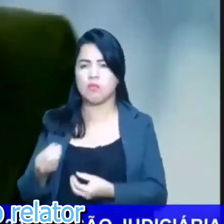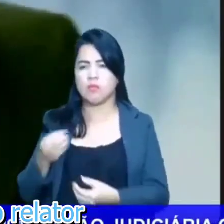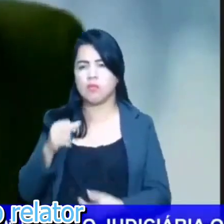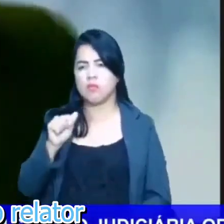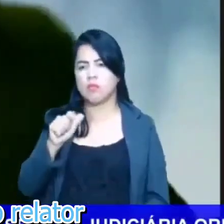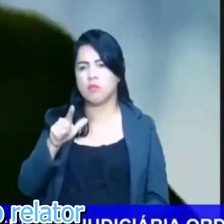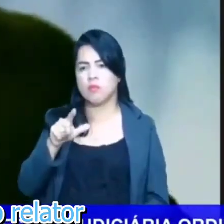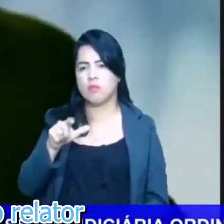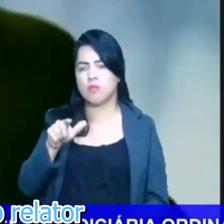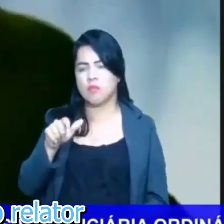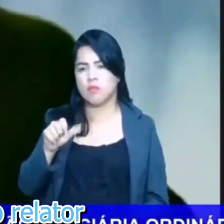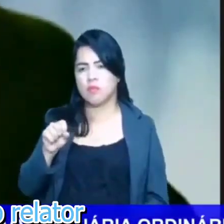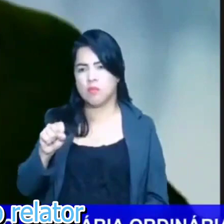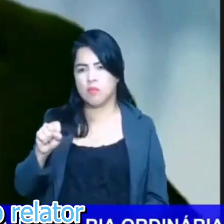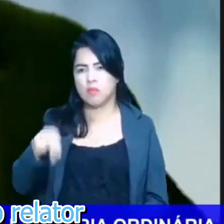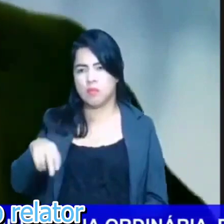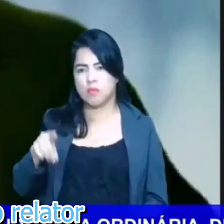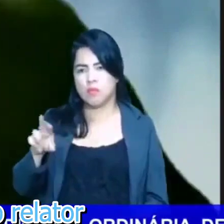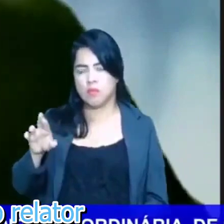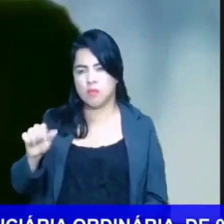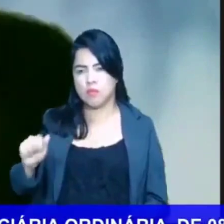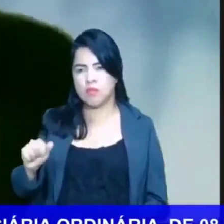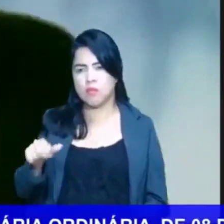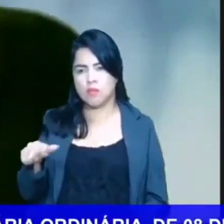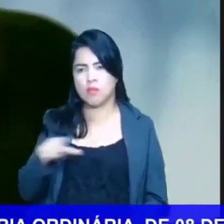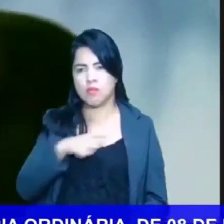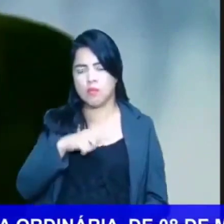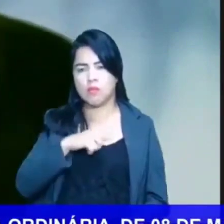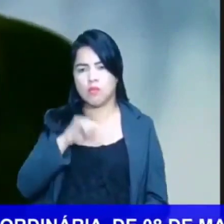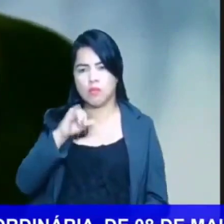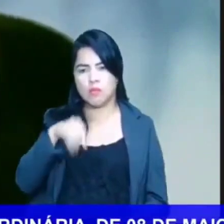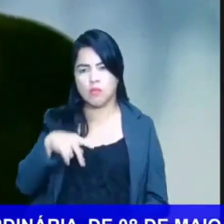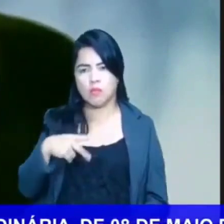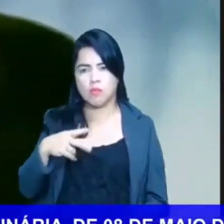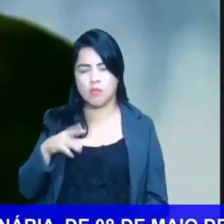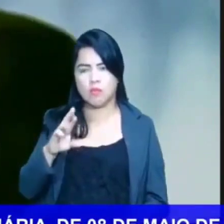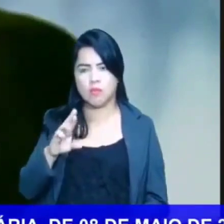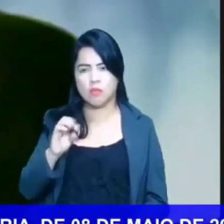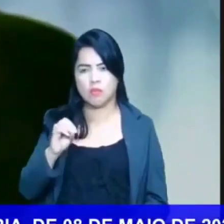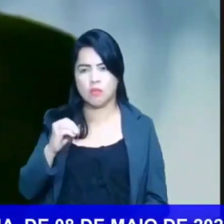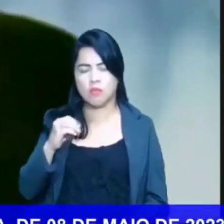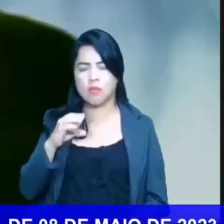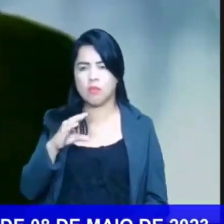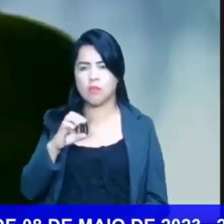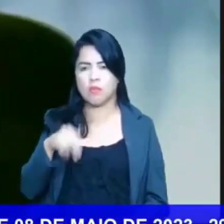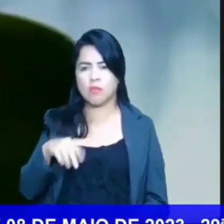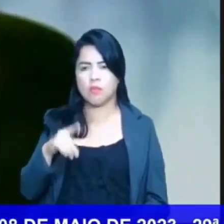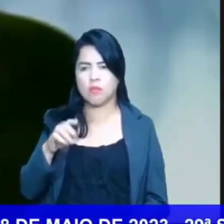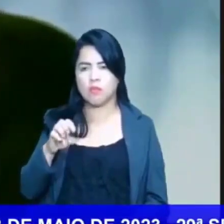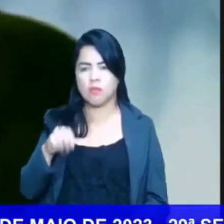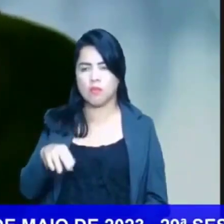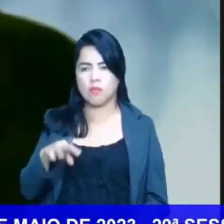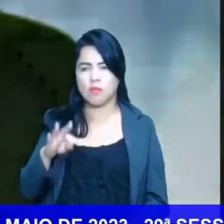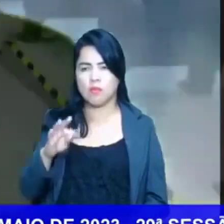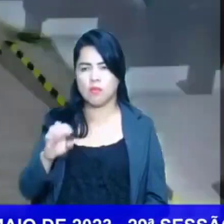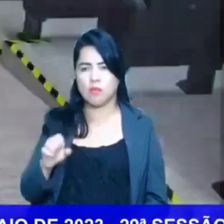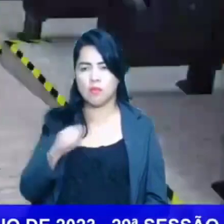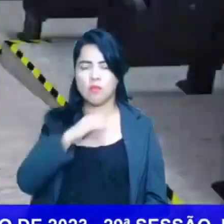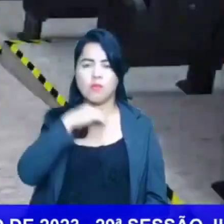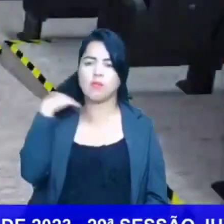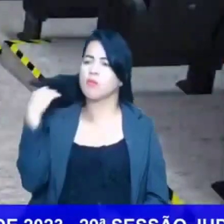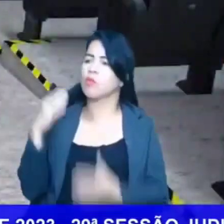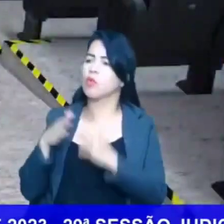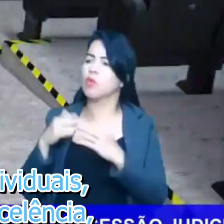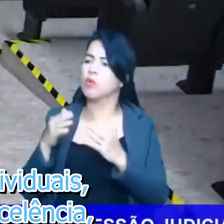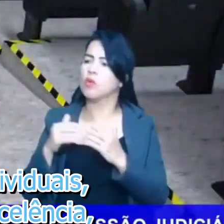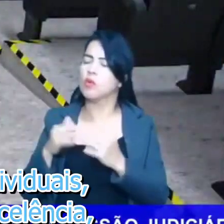candidata Alessandra. Então, eu peço bem ao relator para, neste caso, julgar improcedente a representação como voto, presidente. Ok,